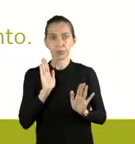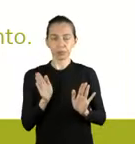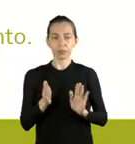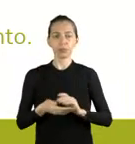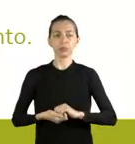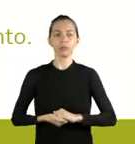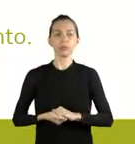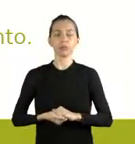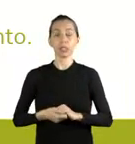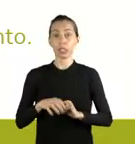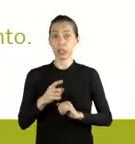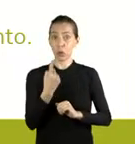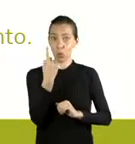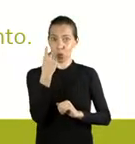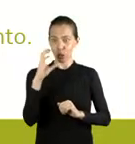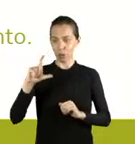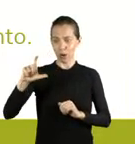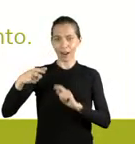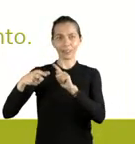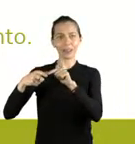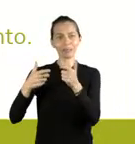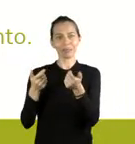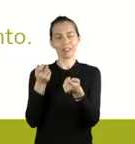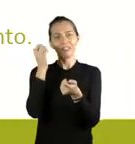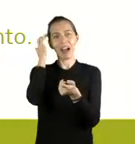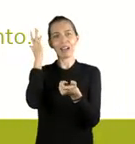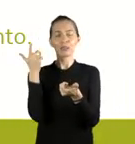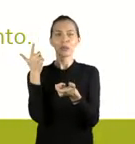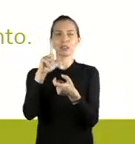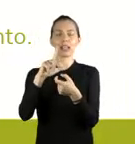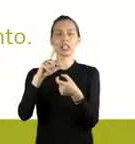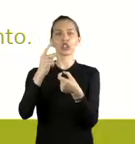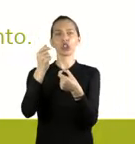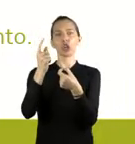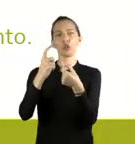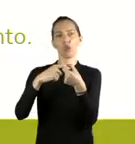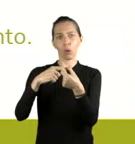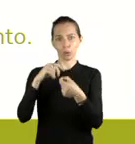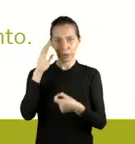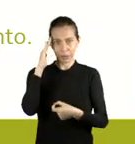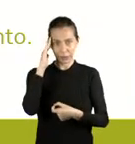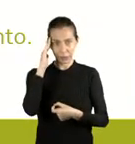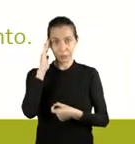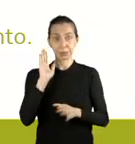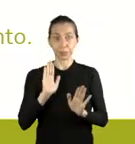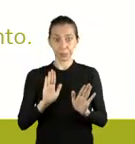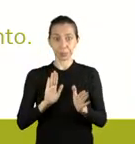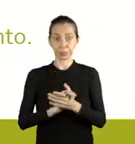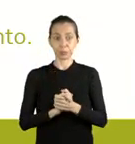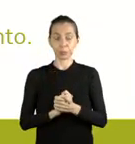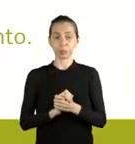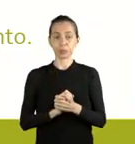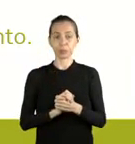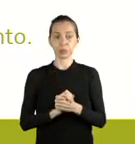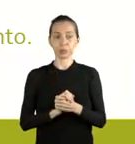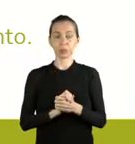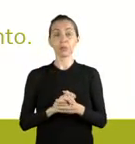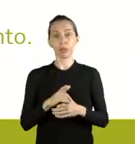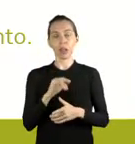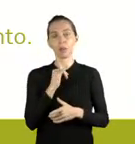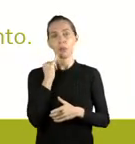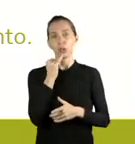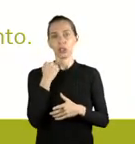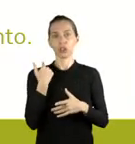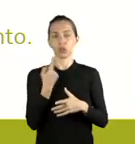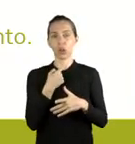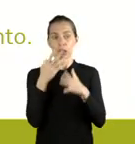só. Se você tiver um só, você tem certeza que aquilo você gastou mesmo. Então, eu vejo que é importante